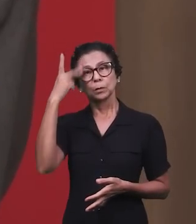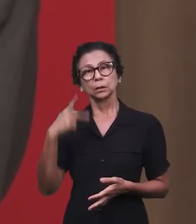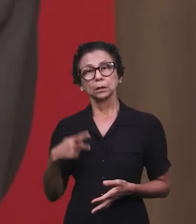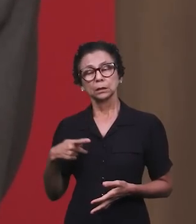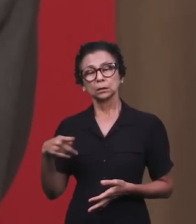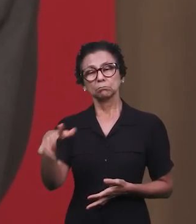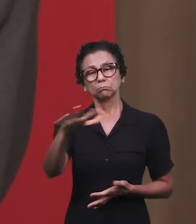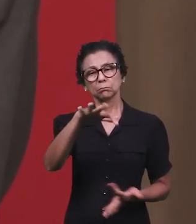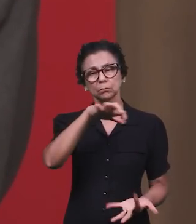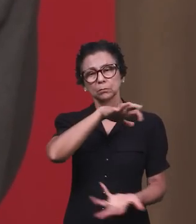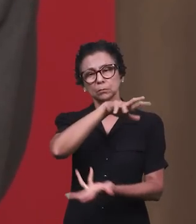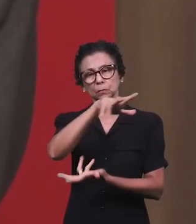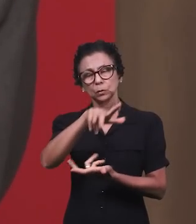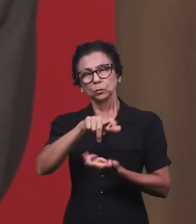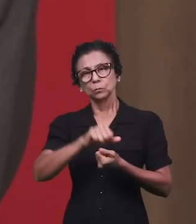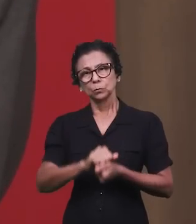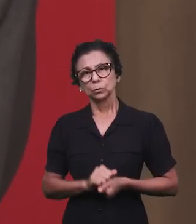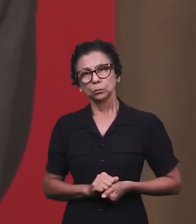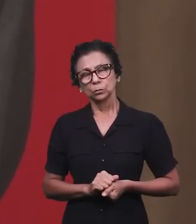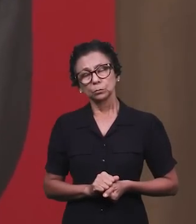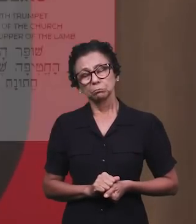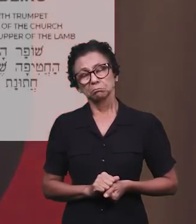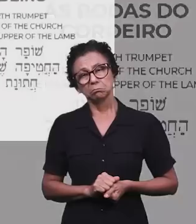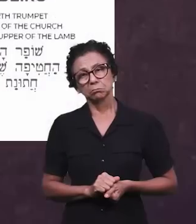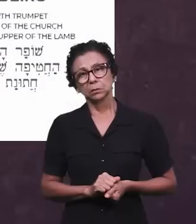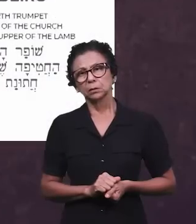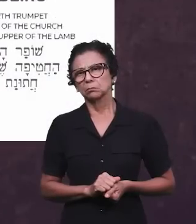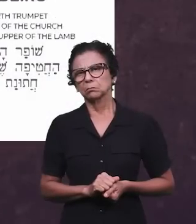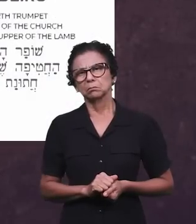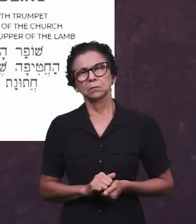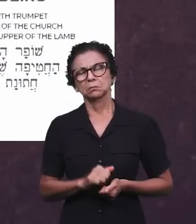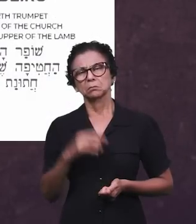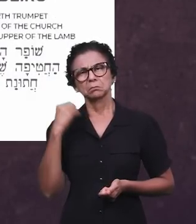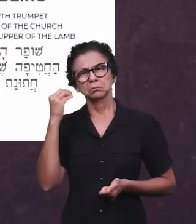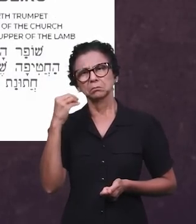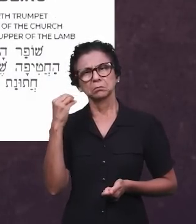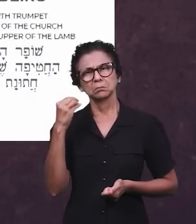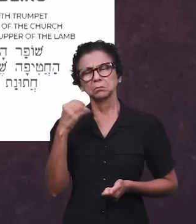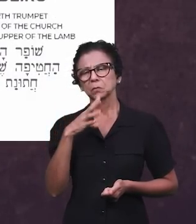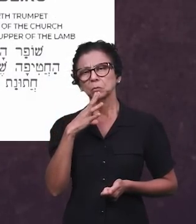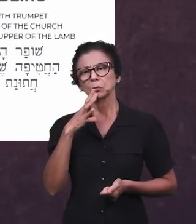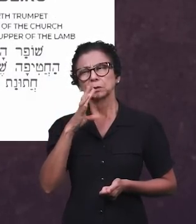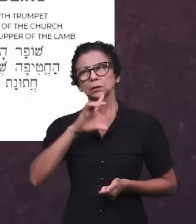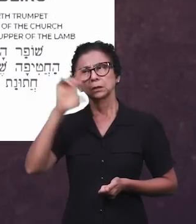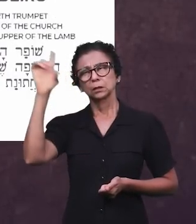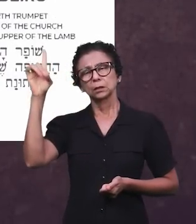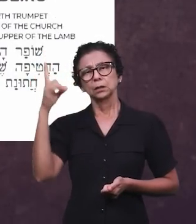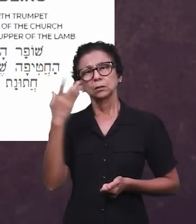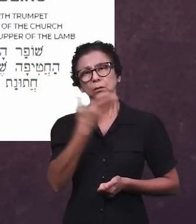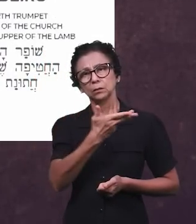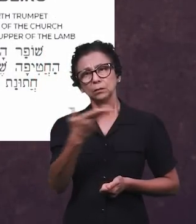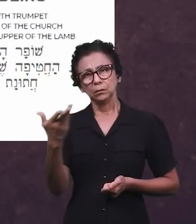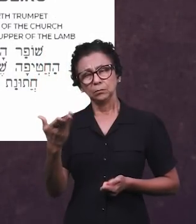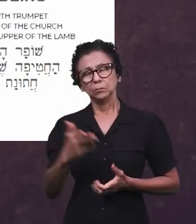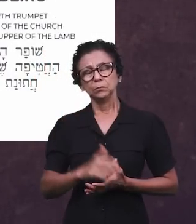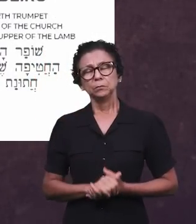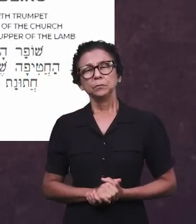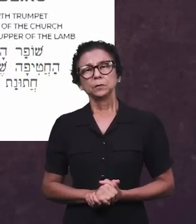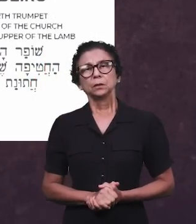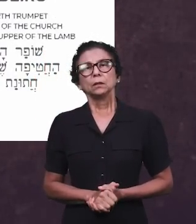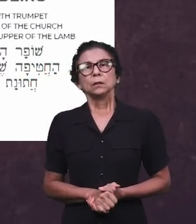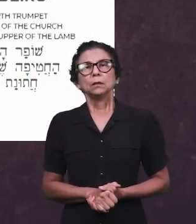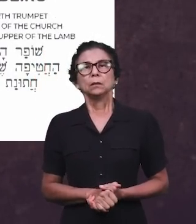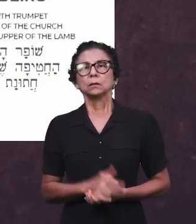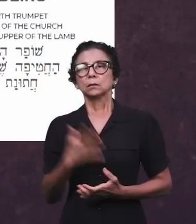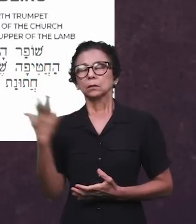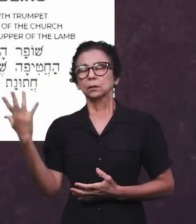que parecia que estava sem Deus. A figueira secou, então aqui está o mapa onde está o